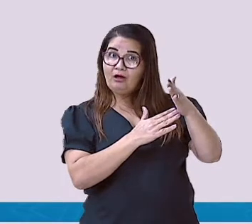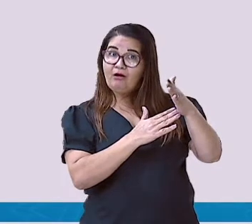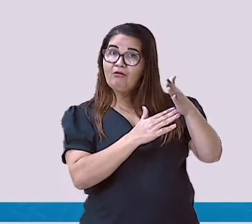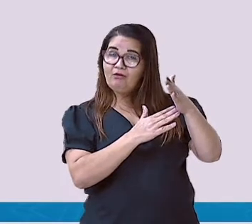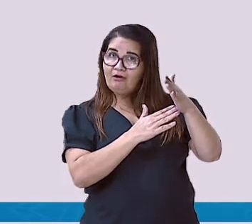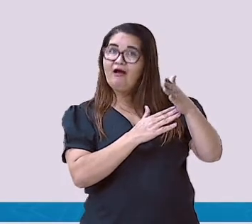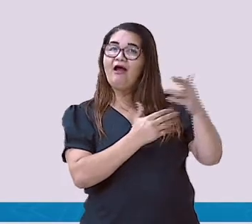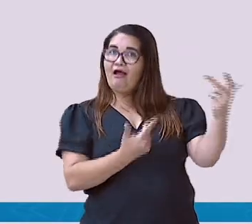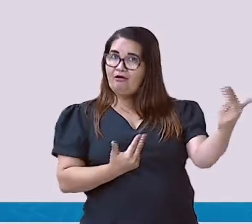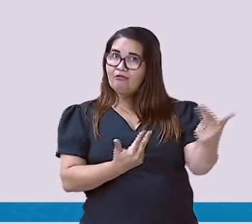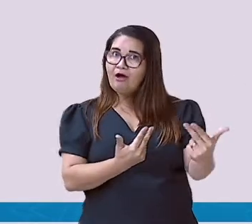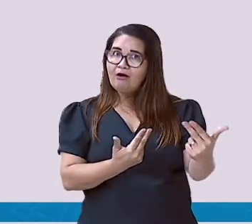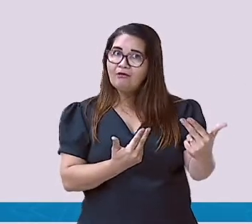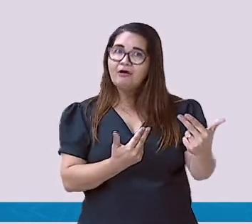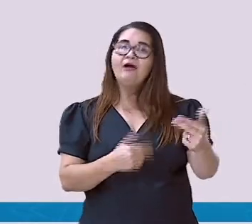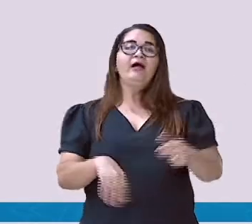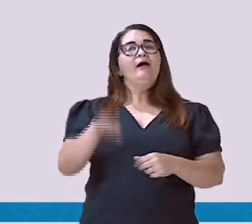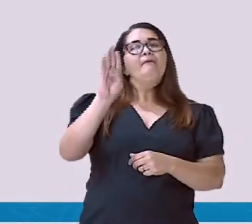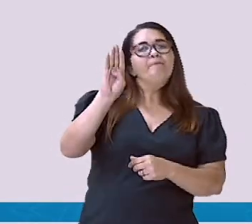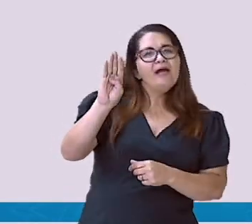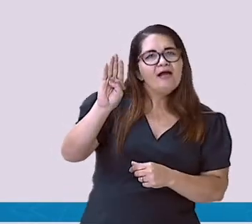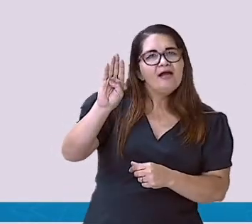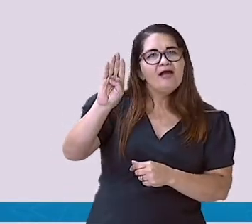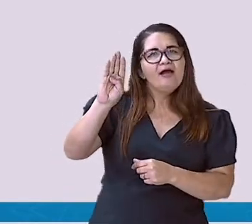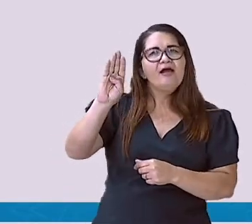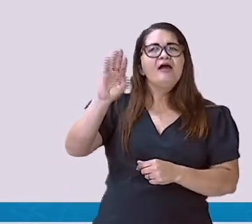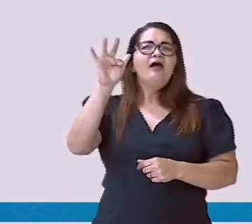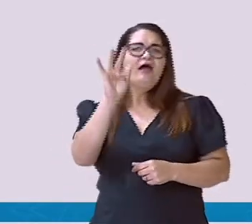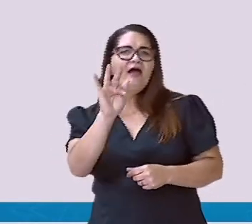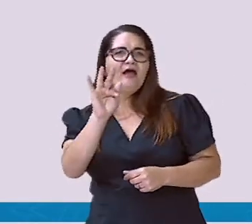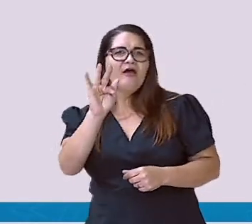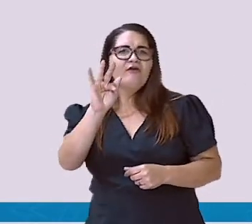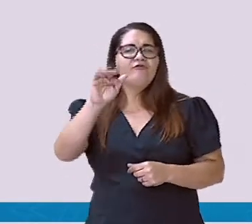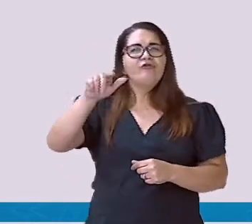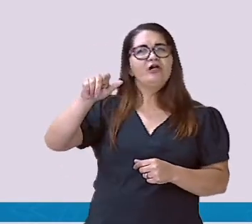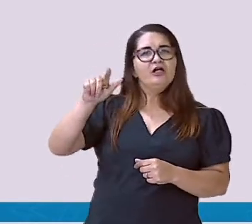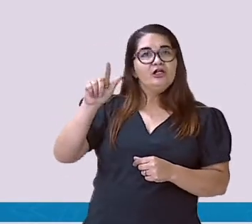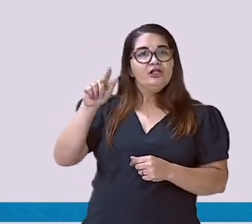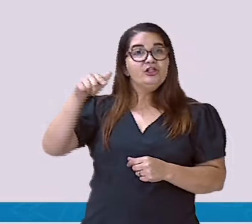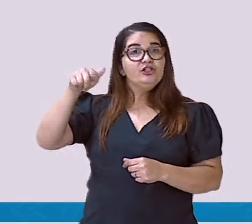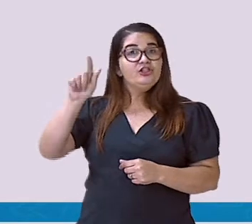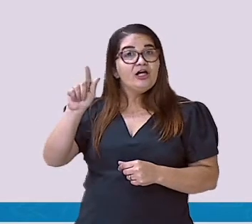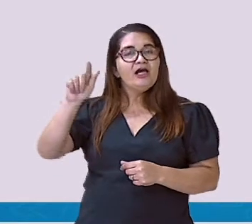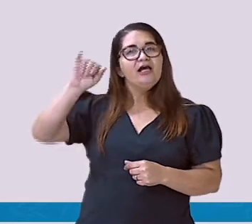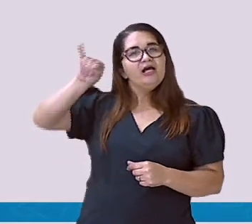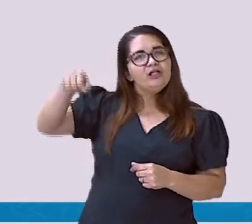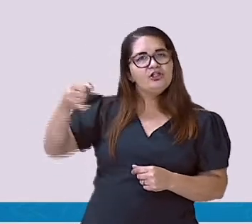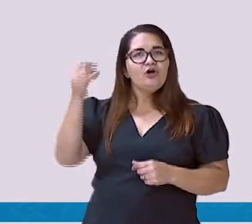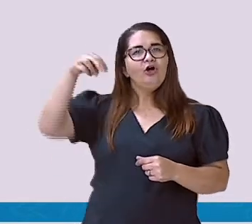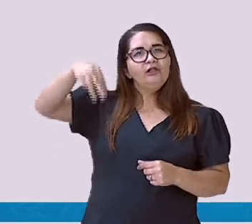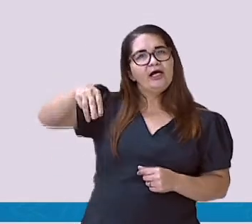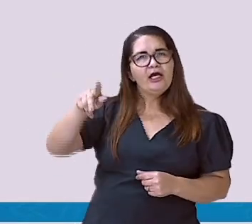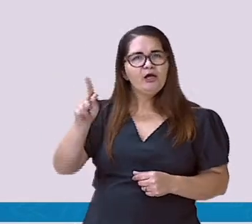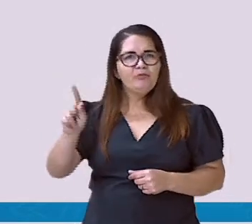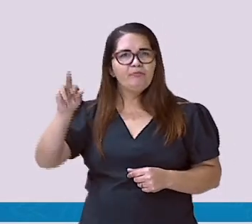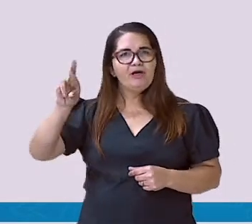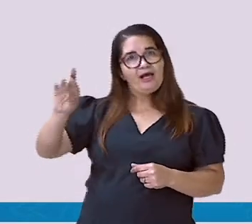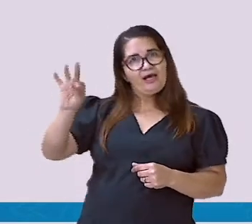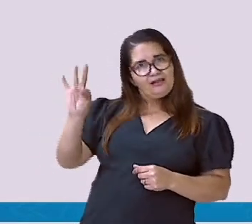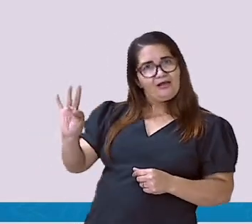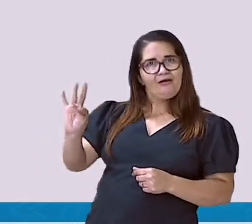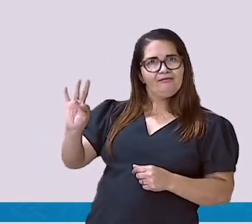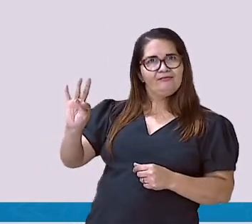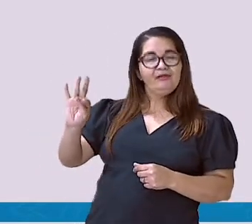aqui a letra B, a letra F, G, a letra J, a letra M, P, R e o